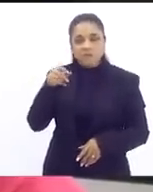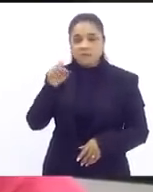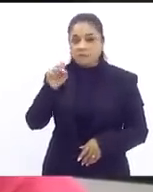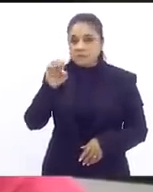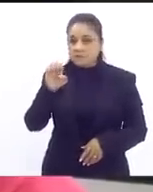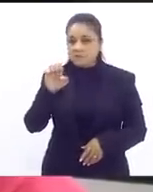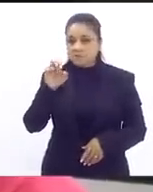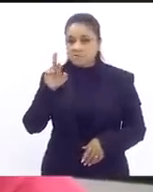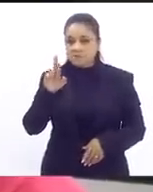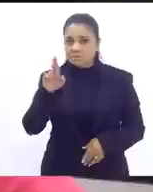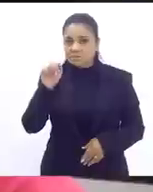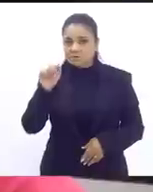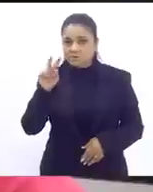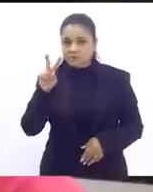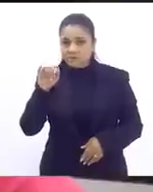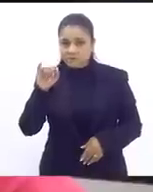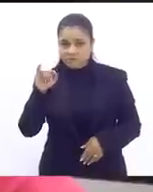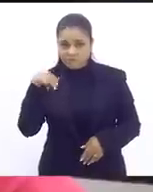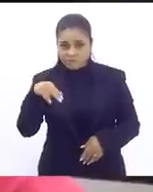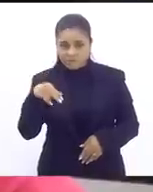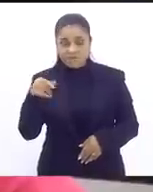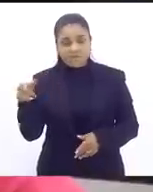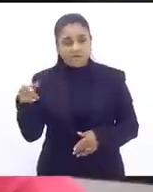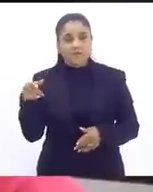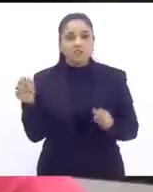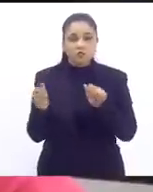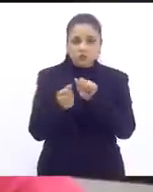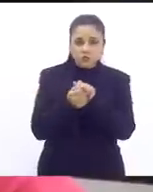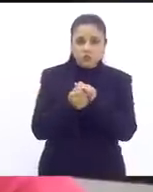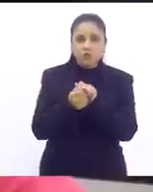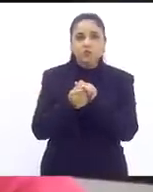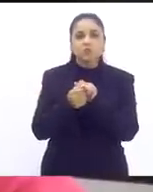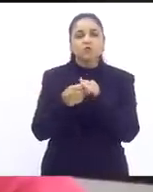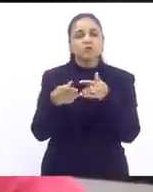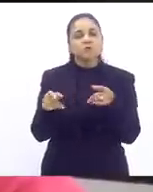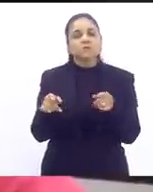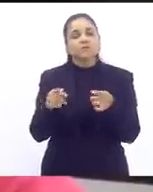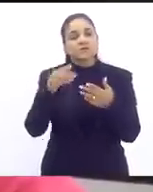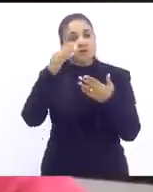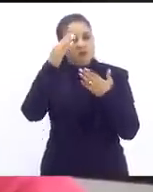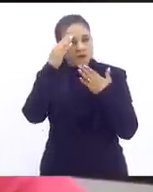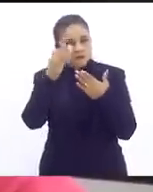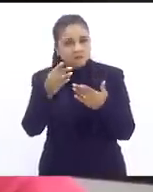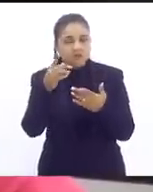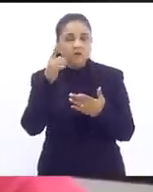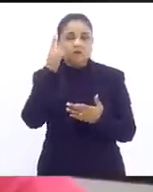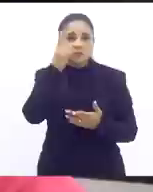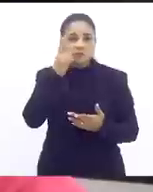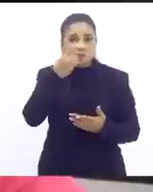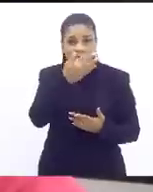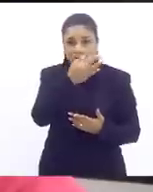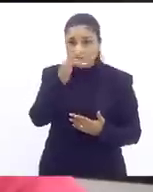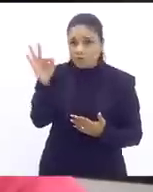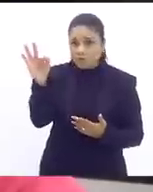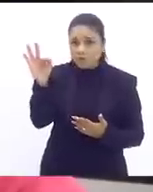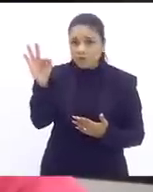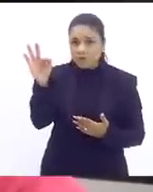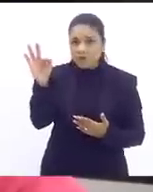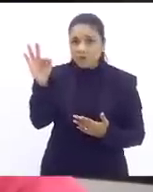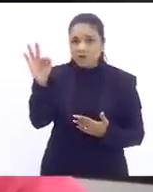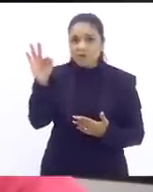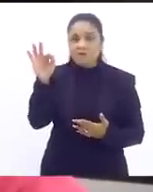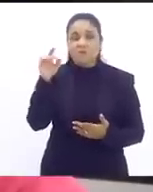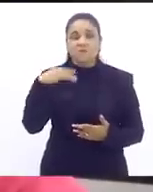esteve presente agradeço aqui a presença do nosso Deputado Estadual Federal esse Sargento